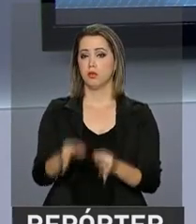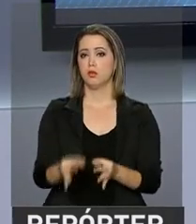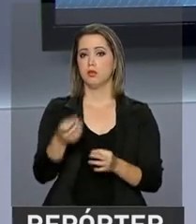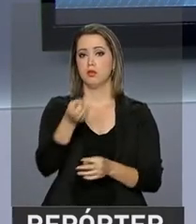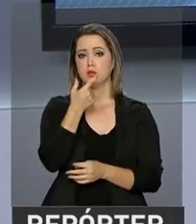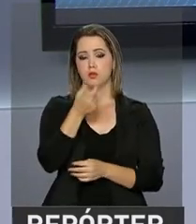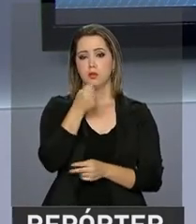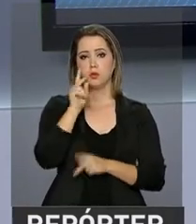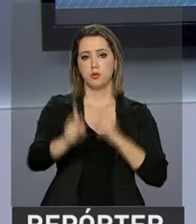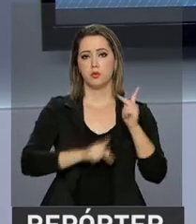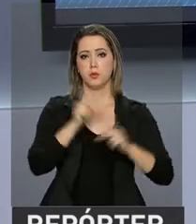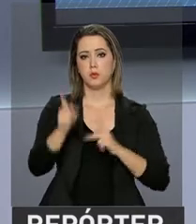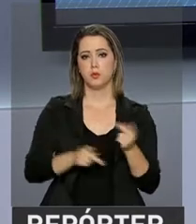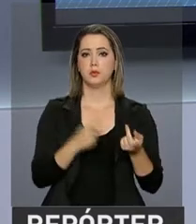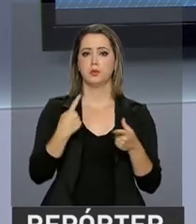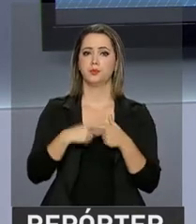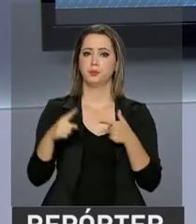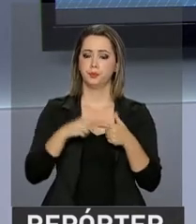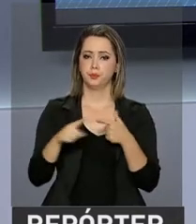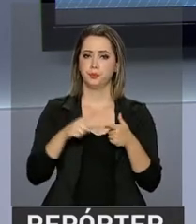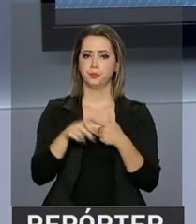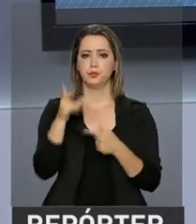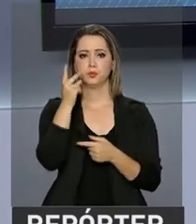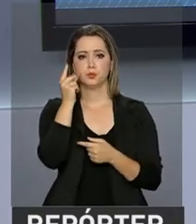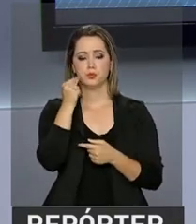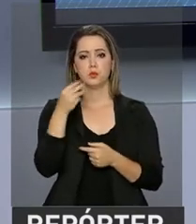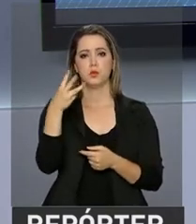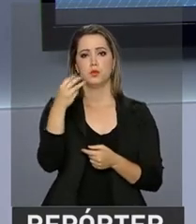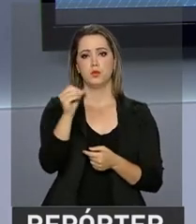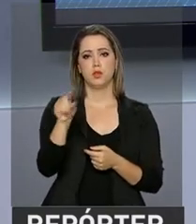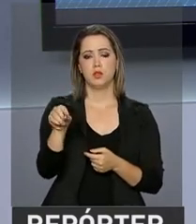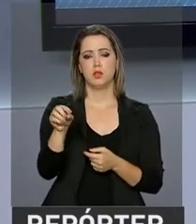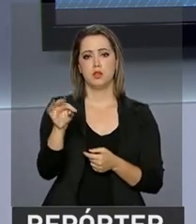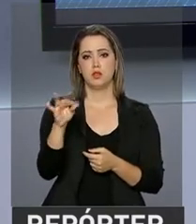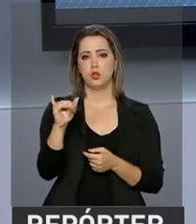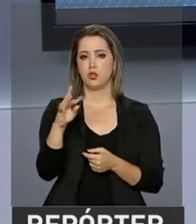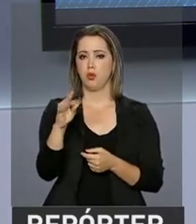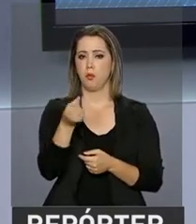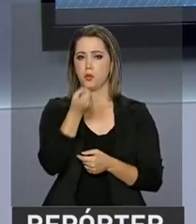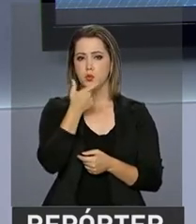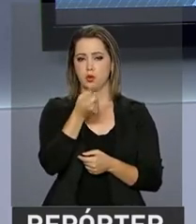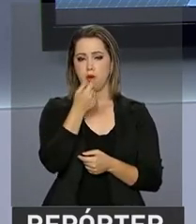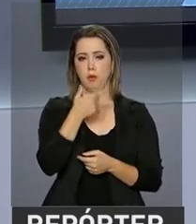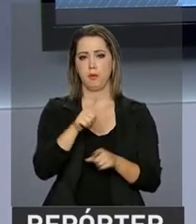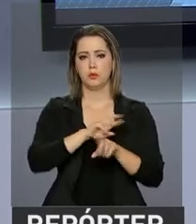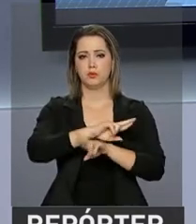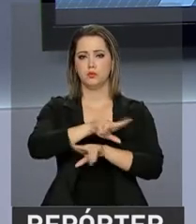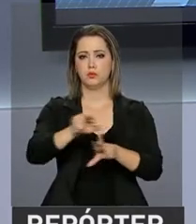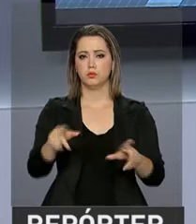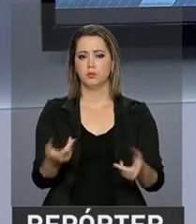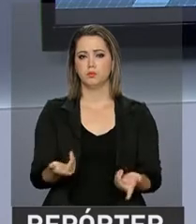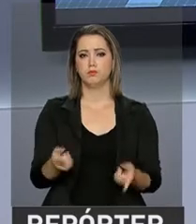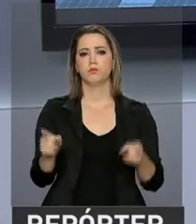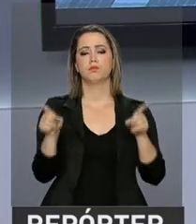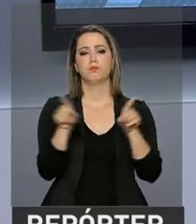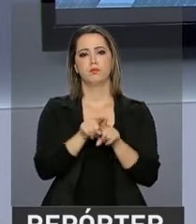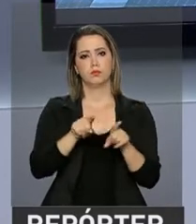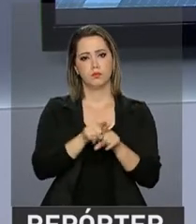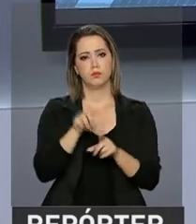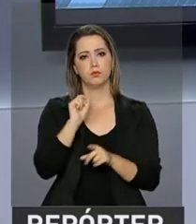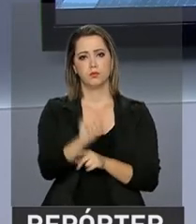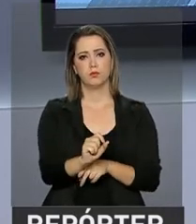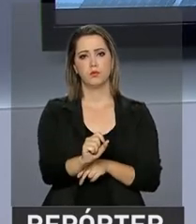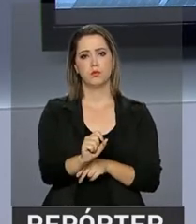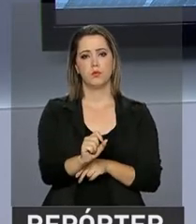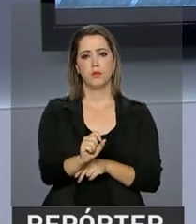a população atingida pelas enchentes em Alagoas. São 30 tipos de medicamentos como antibióticos e anti-inflamatórios. Além dos